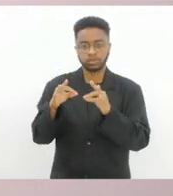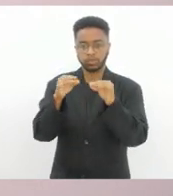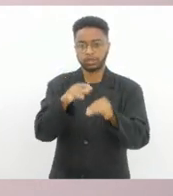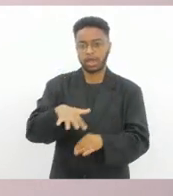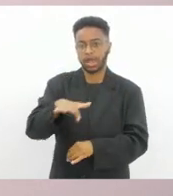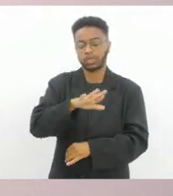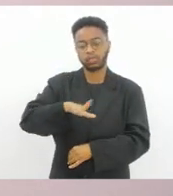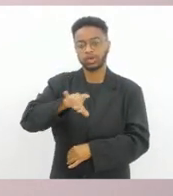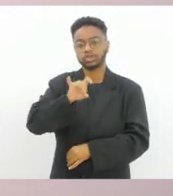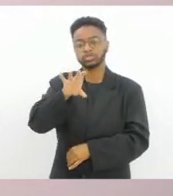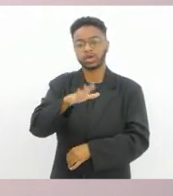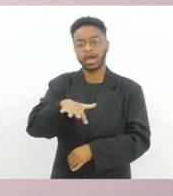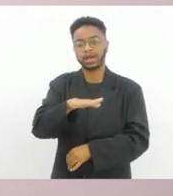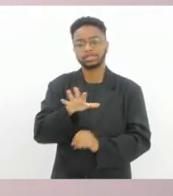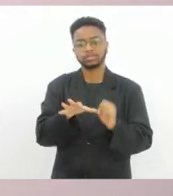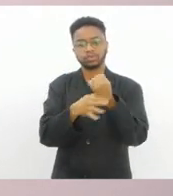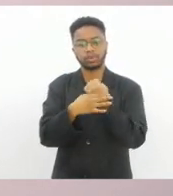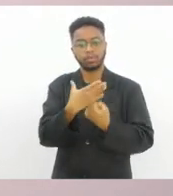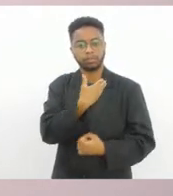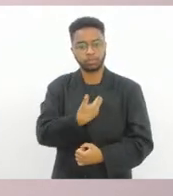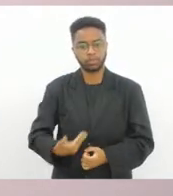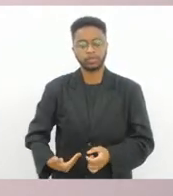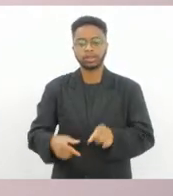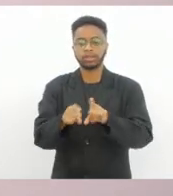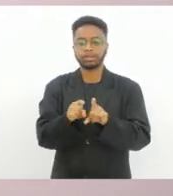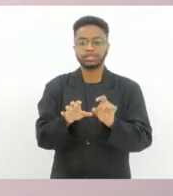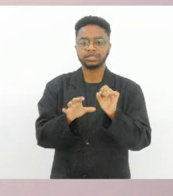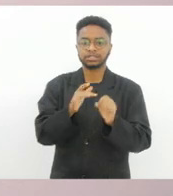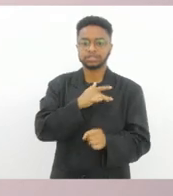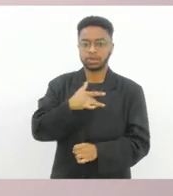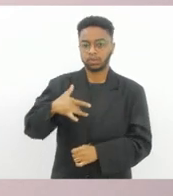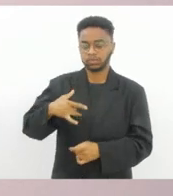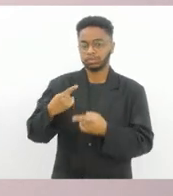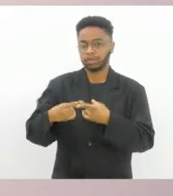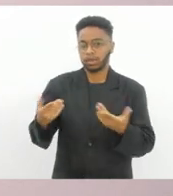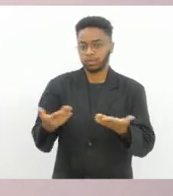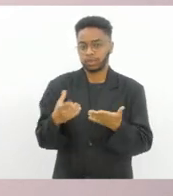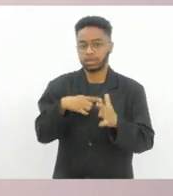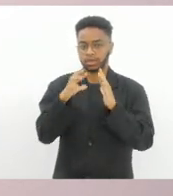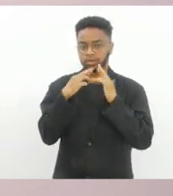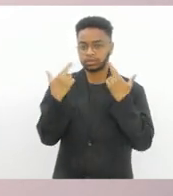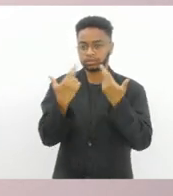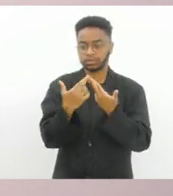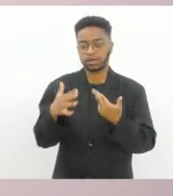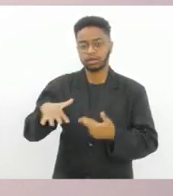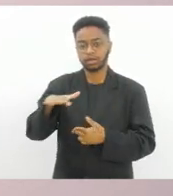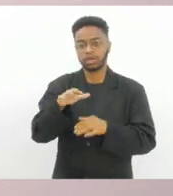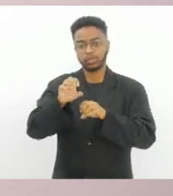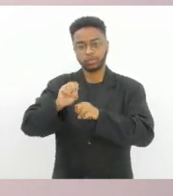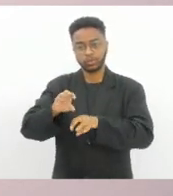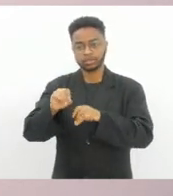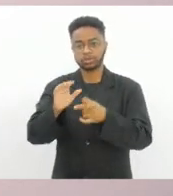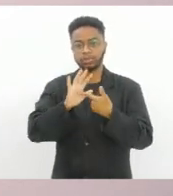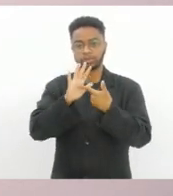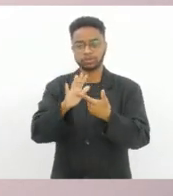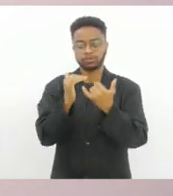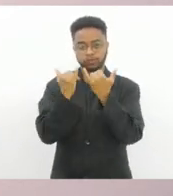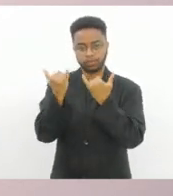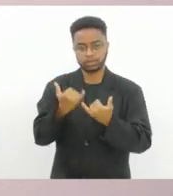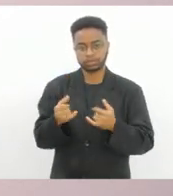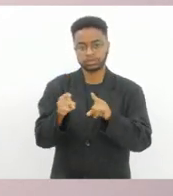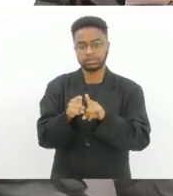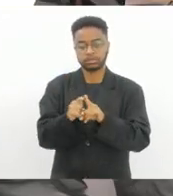só da segurança pública, mas também da saúde. Recentemente tive uma reunião com o setor da educação falando sobre os dados também